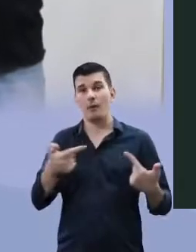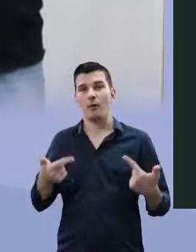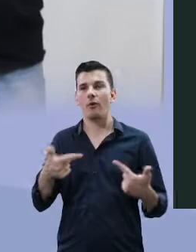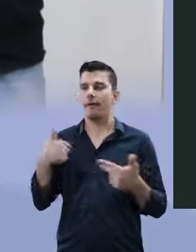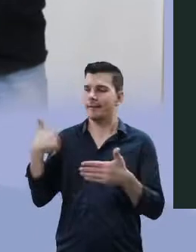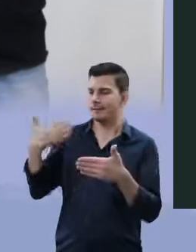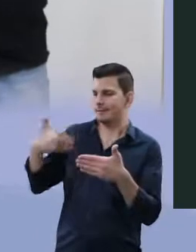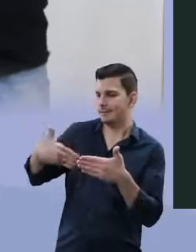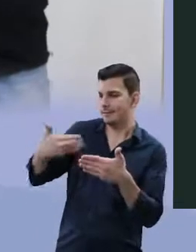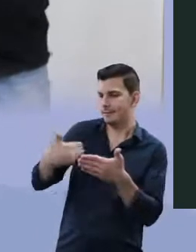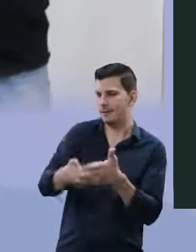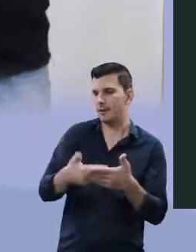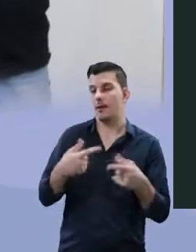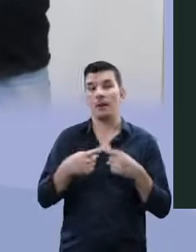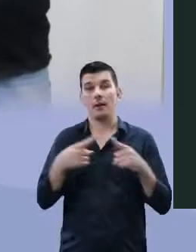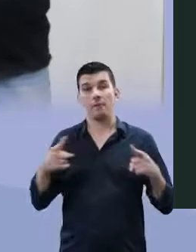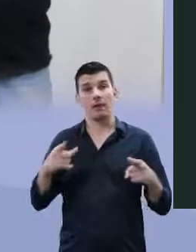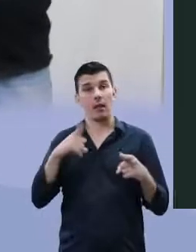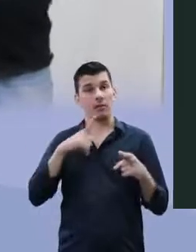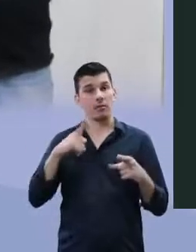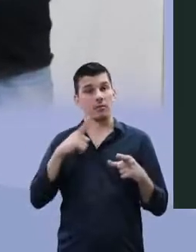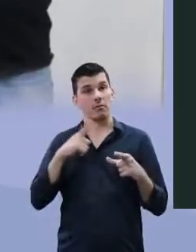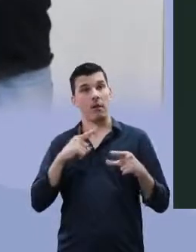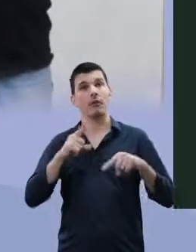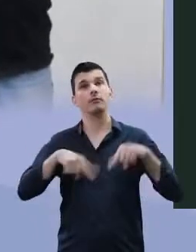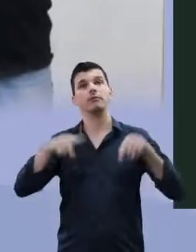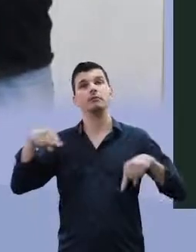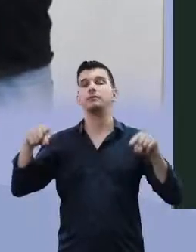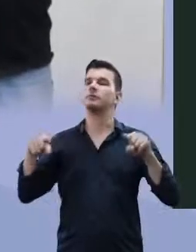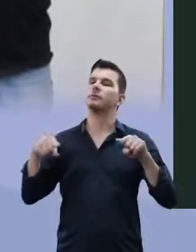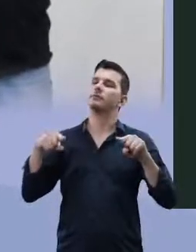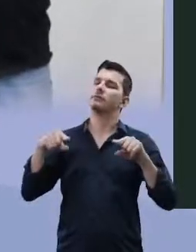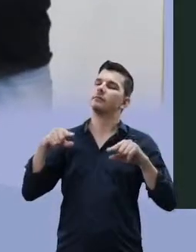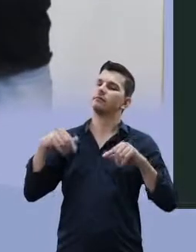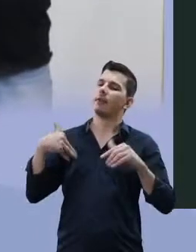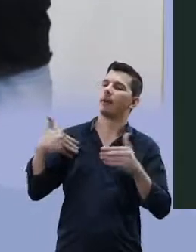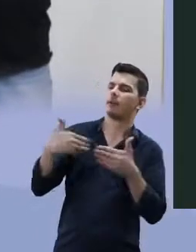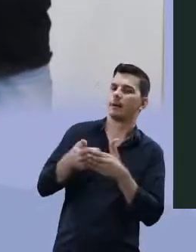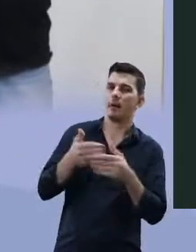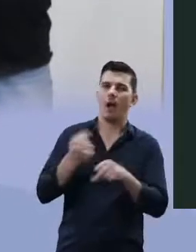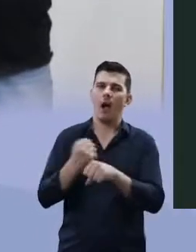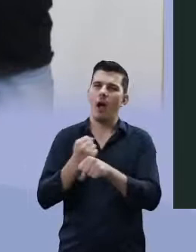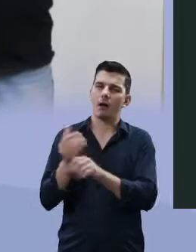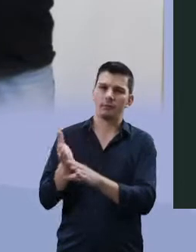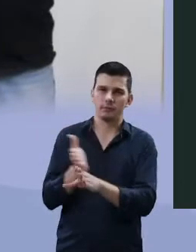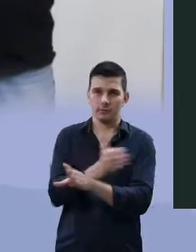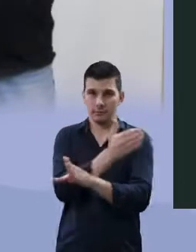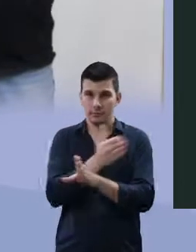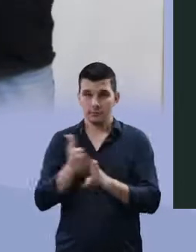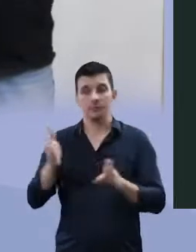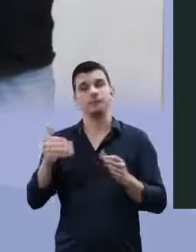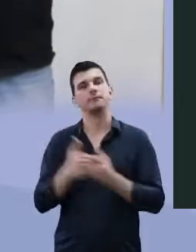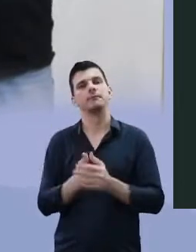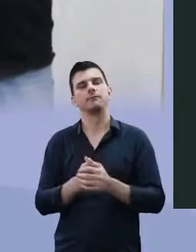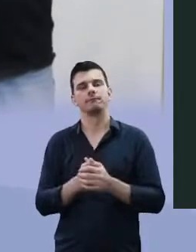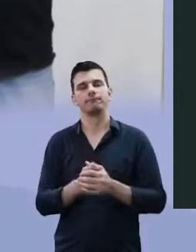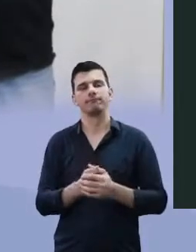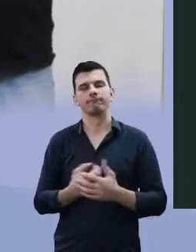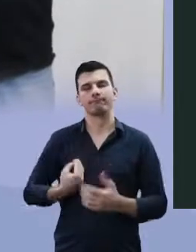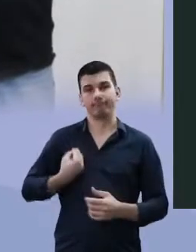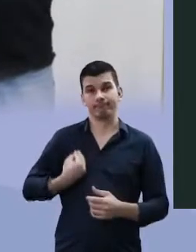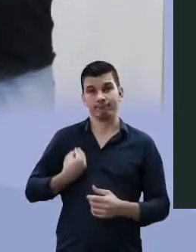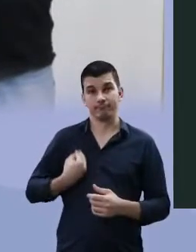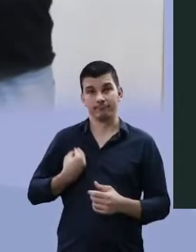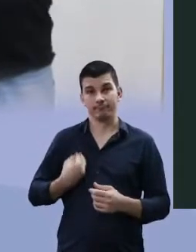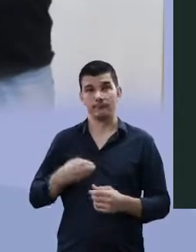também é uma coisa que perpassa, só que ganha intensidade variável ao longo da história, certo? Então, cultura e